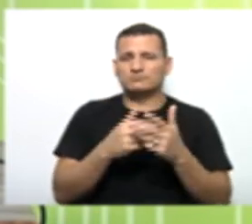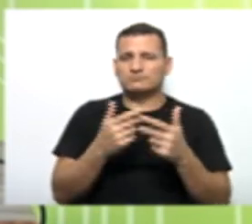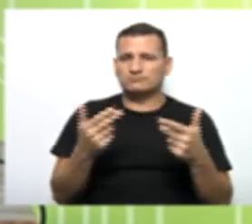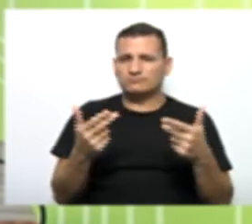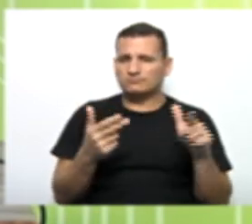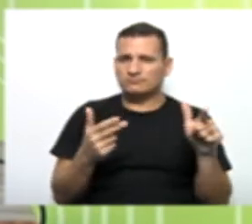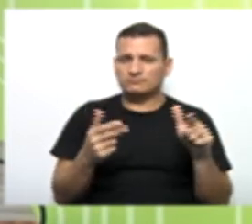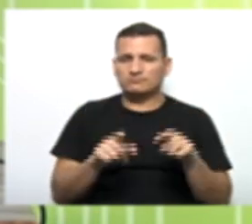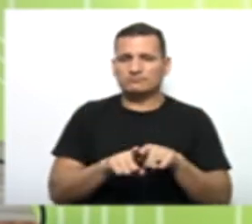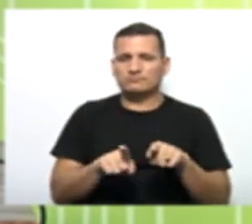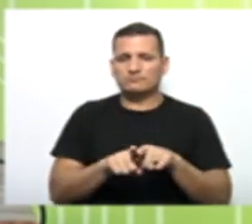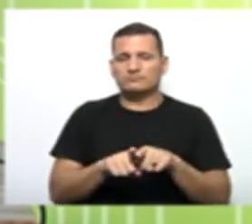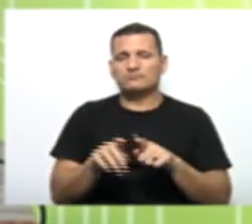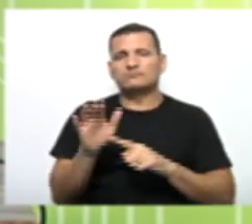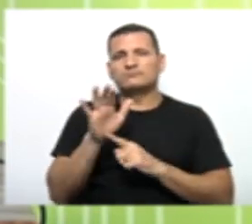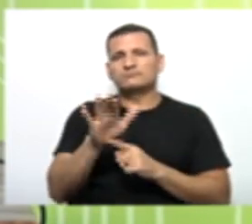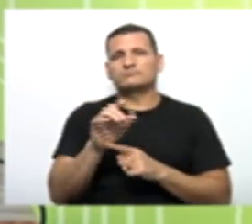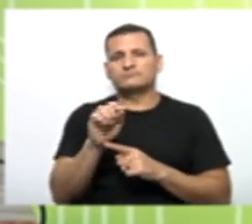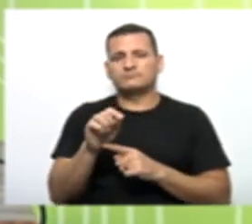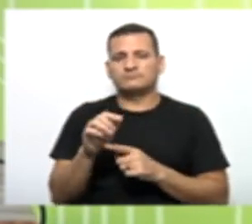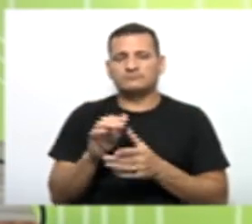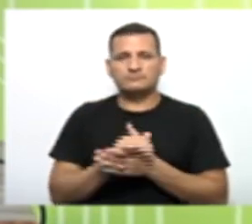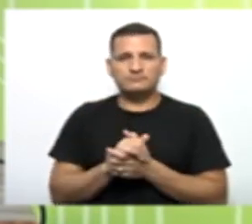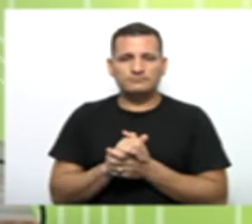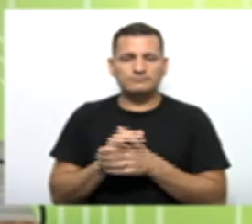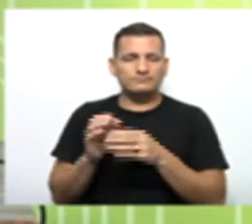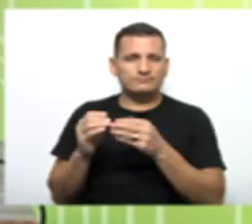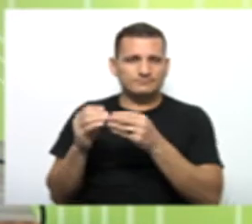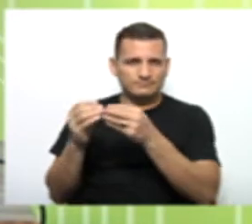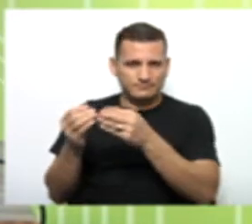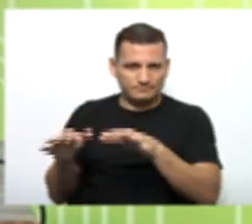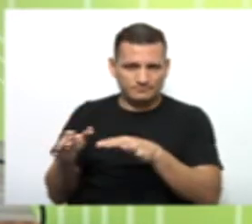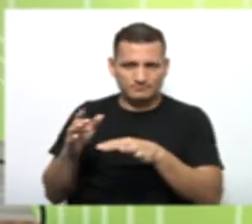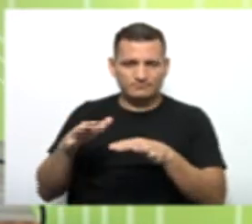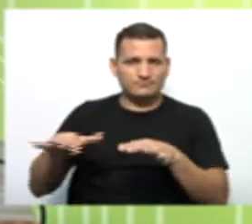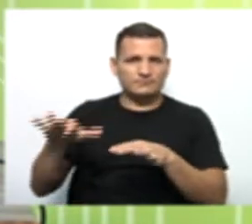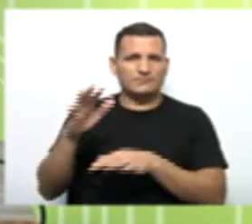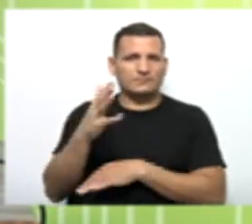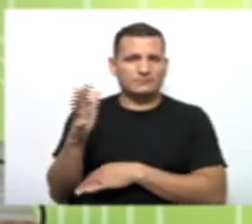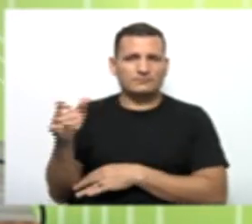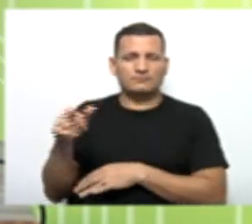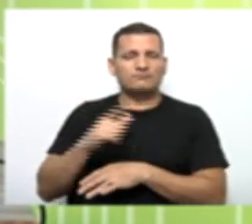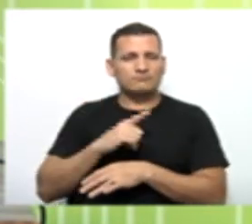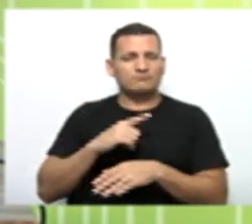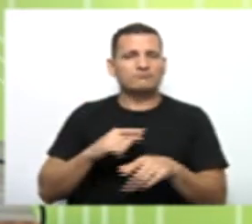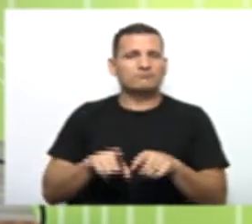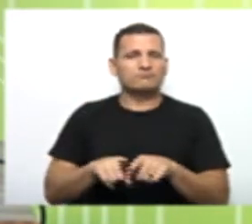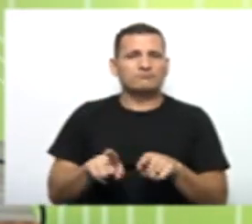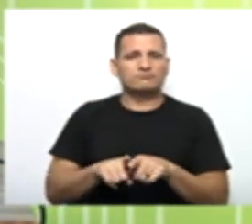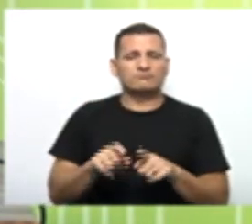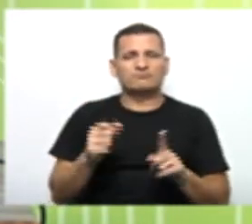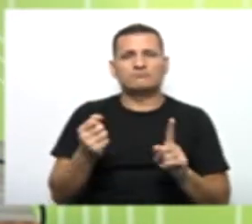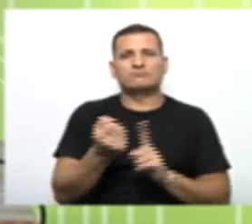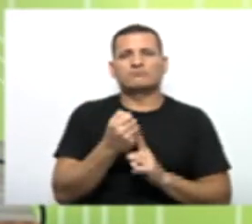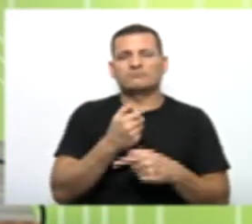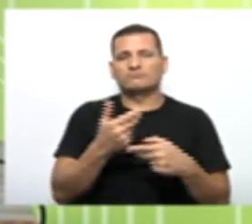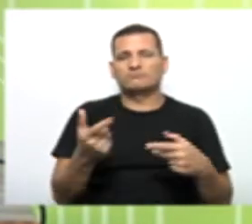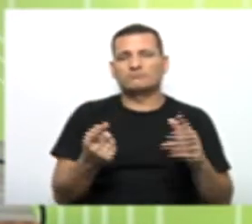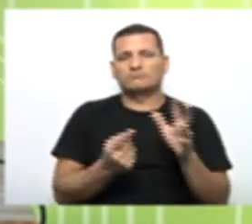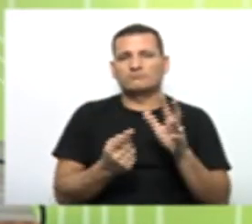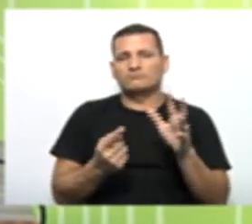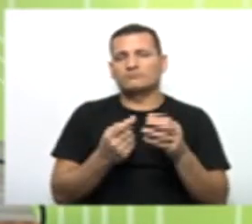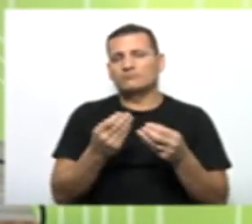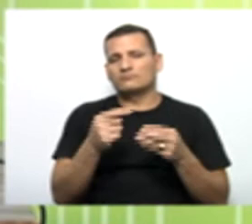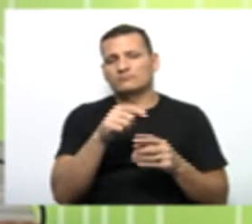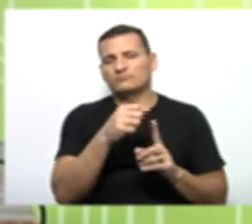que a degradação ambiental é também influenciada por fatores sociais. Como aquela sociedade se